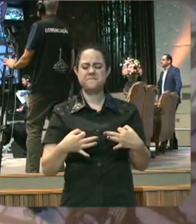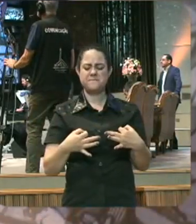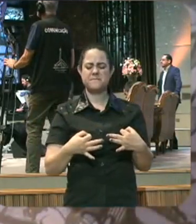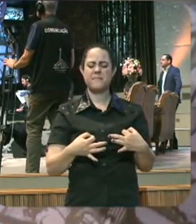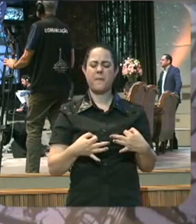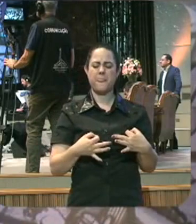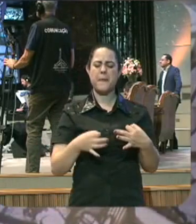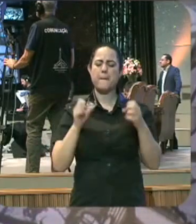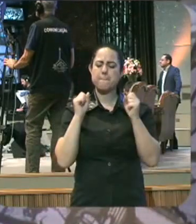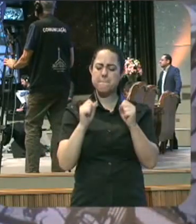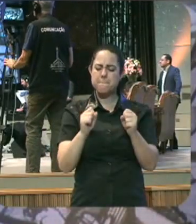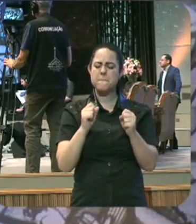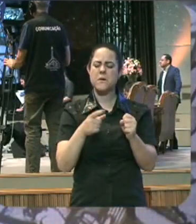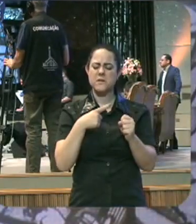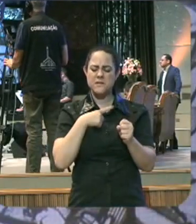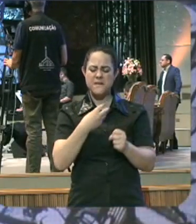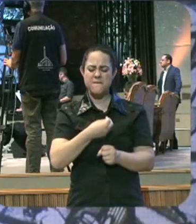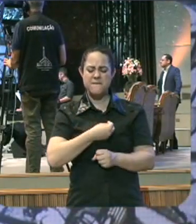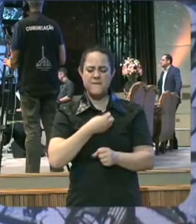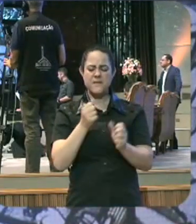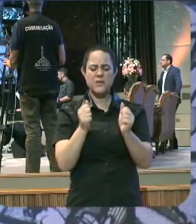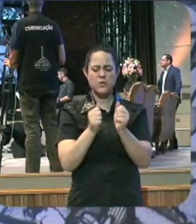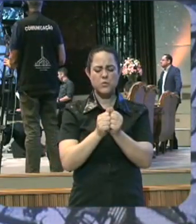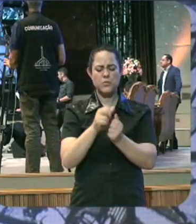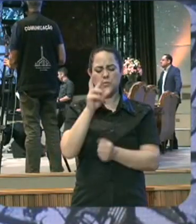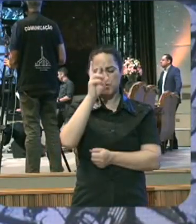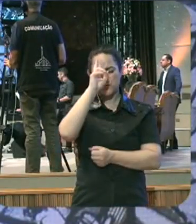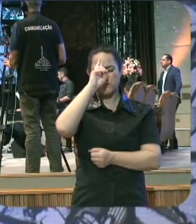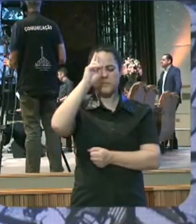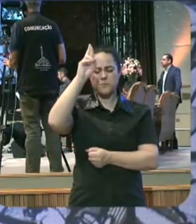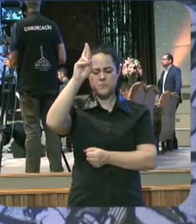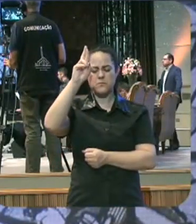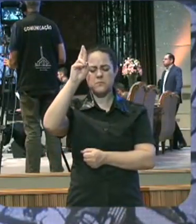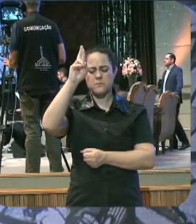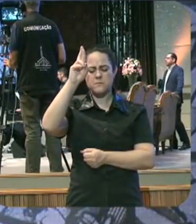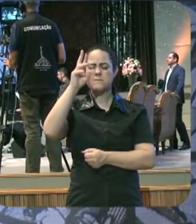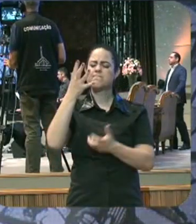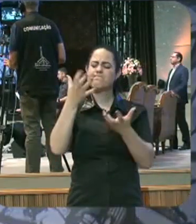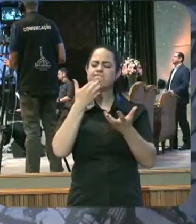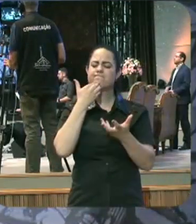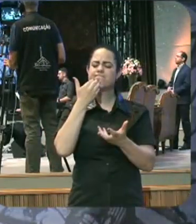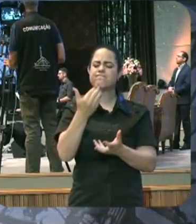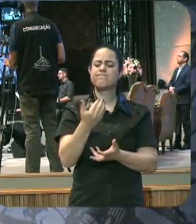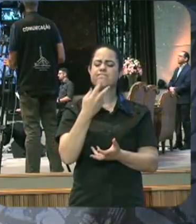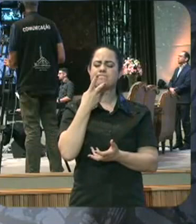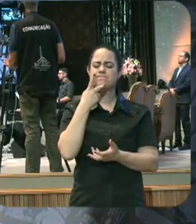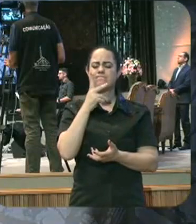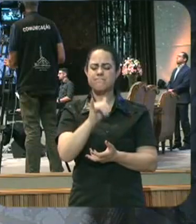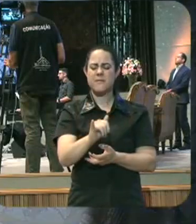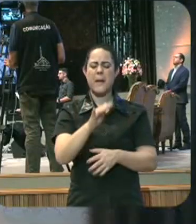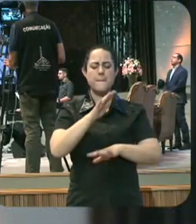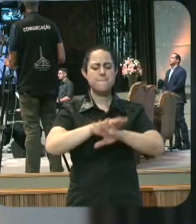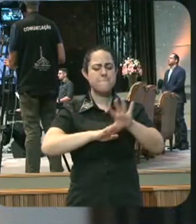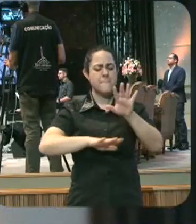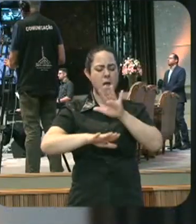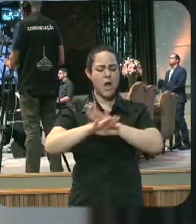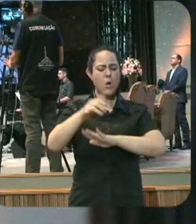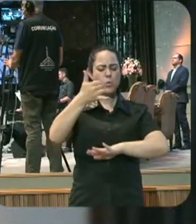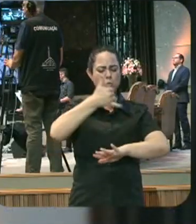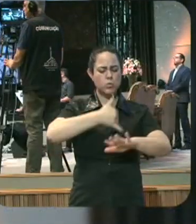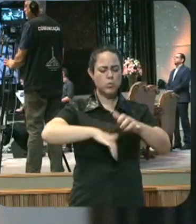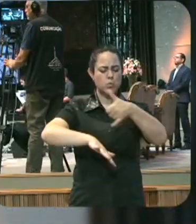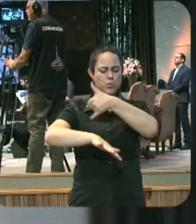de que eles podem caminhar com o Senhor ao longo da vida. Eu quero te pedir, Pai, que não apenas as mãos deles